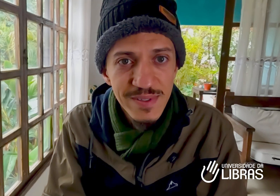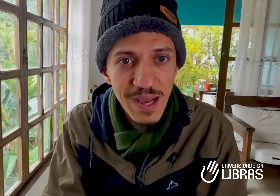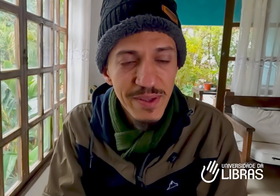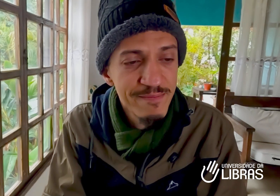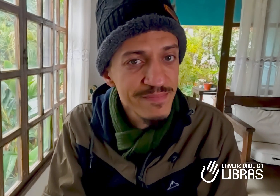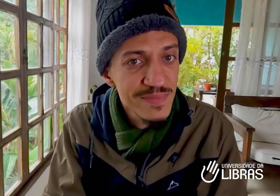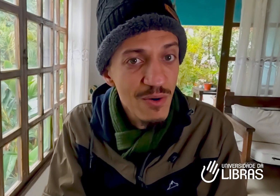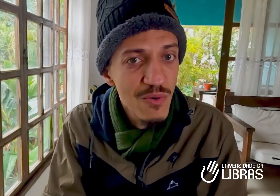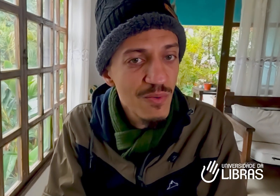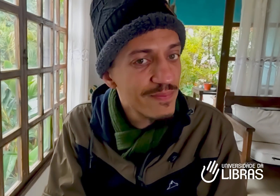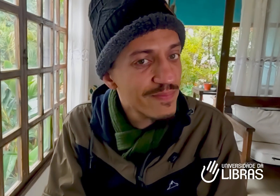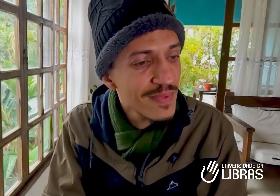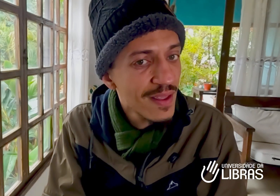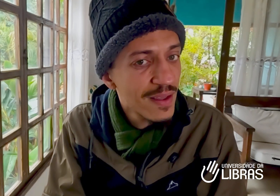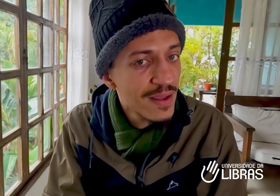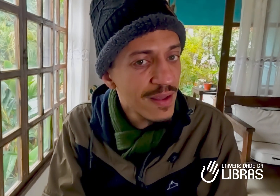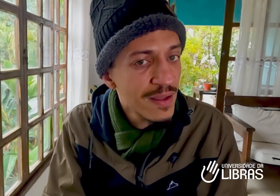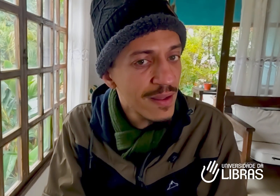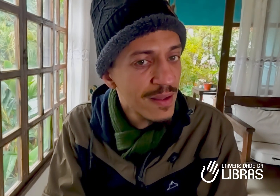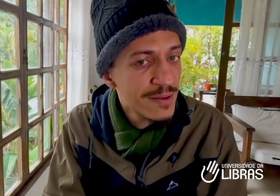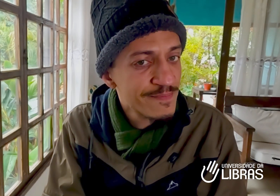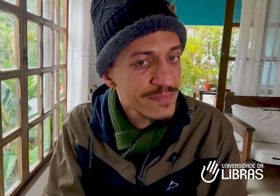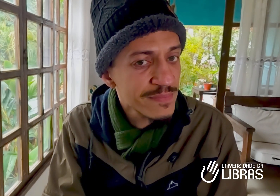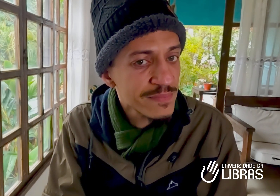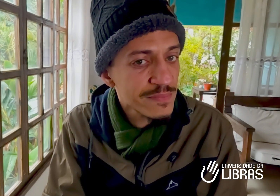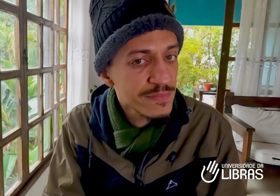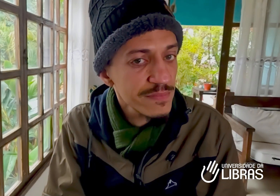antes, sabe? Então,